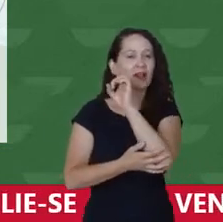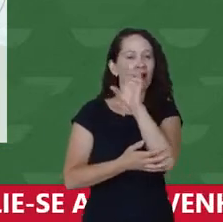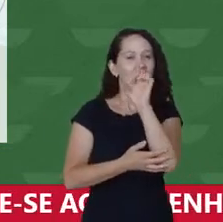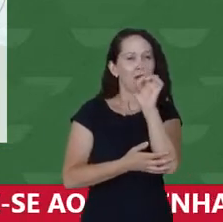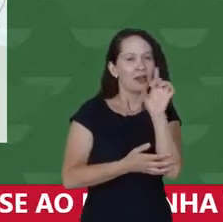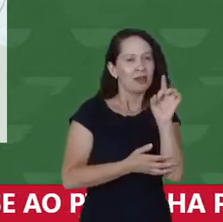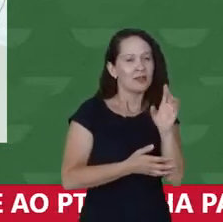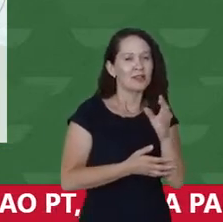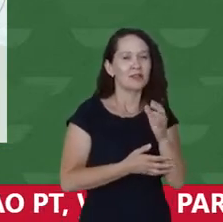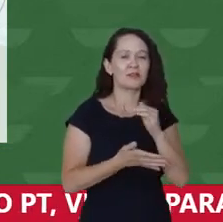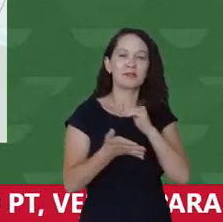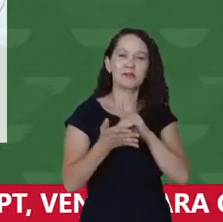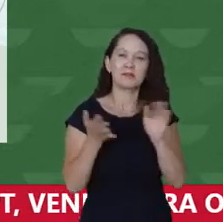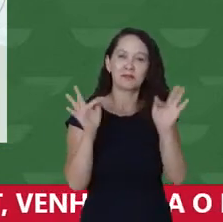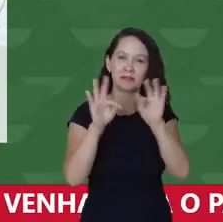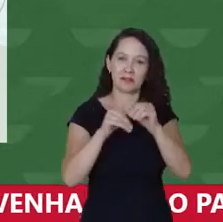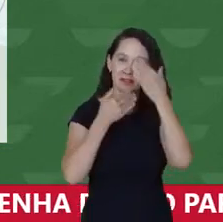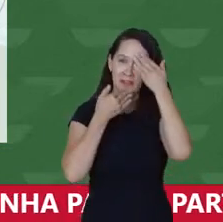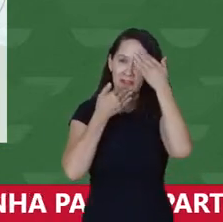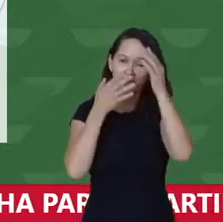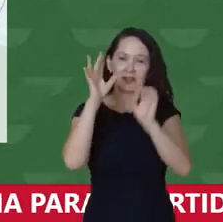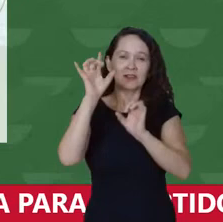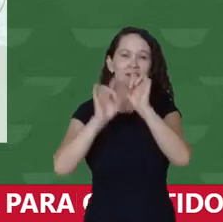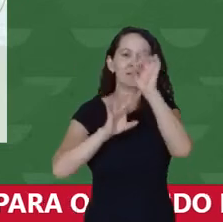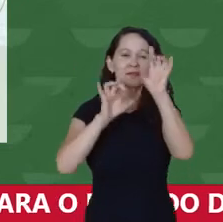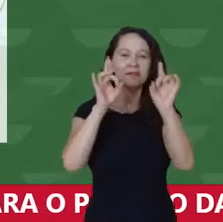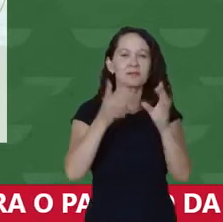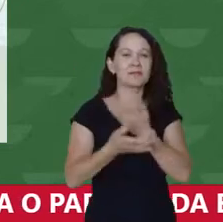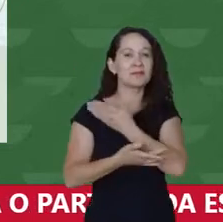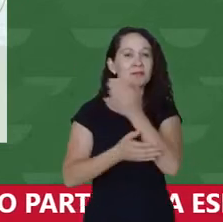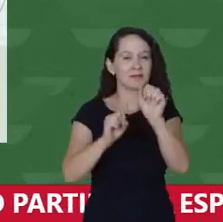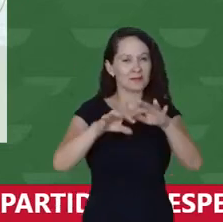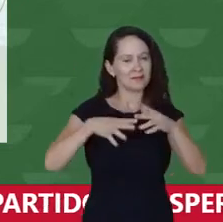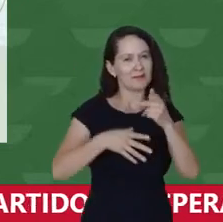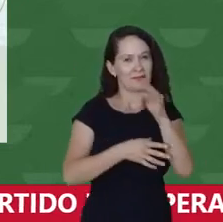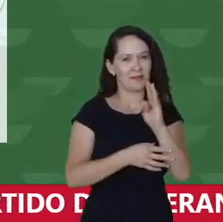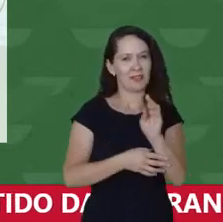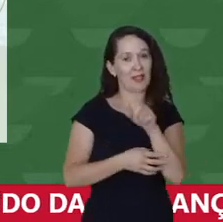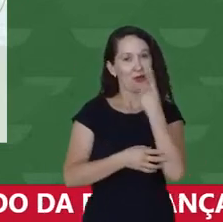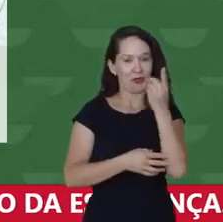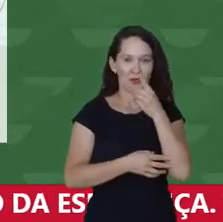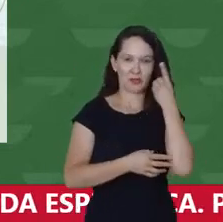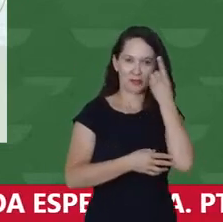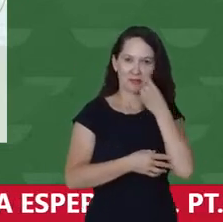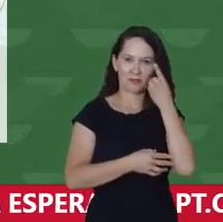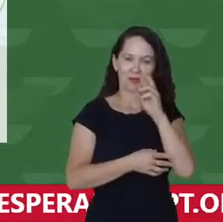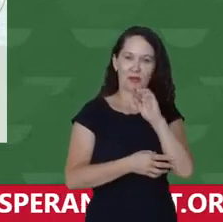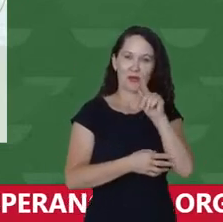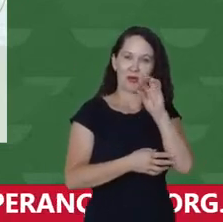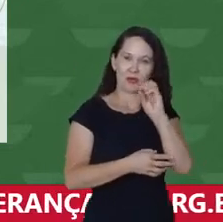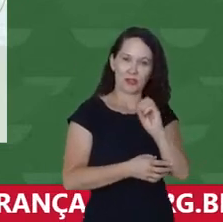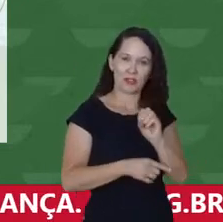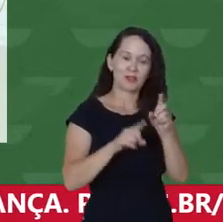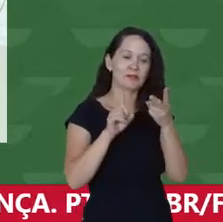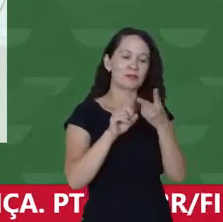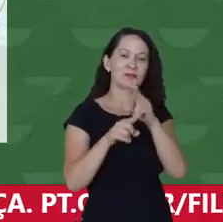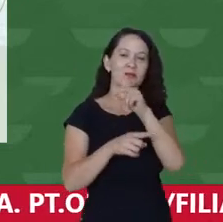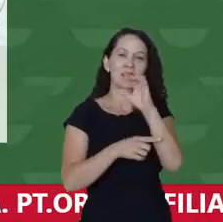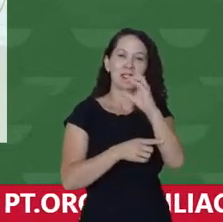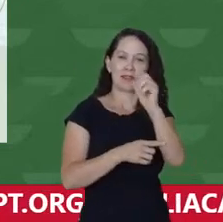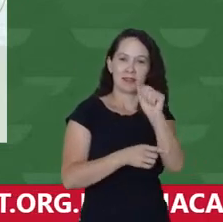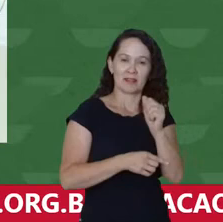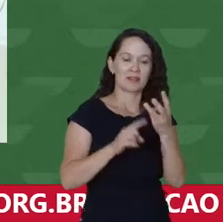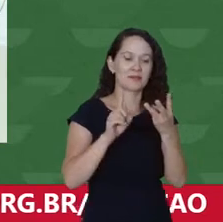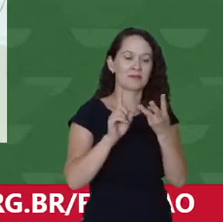poder dar sua mensagem. E o agradecimento, de uma forma muito especial, um agradecimento pela nossa bancada, aos nossos deputados, Rogério e Zeca